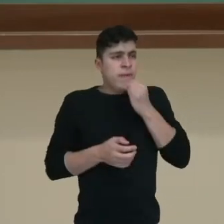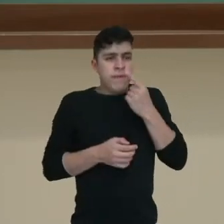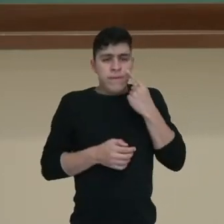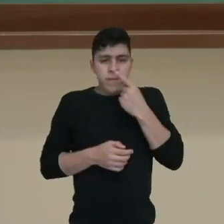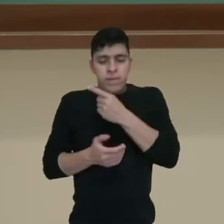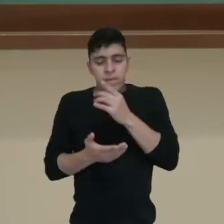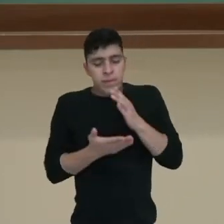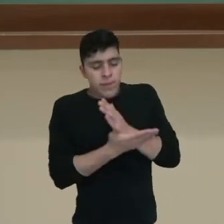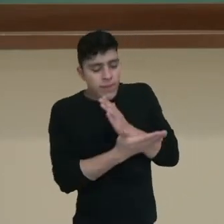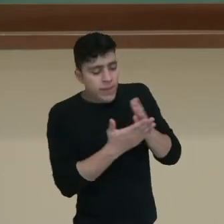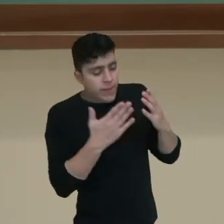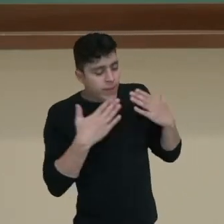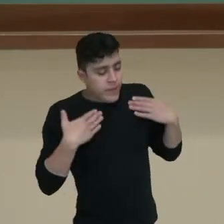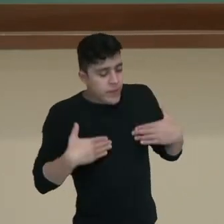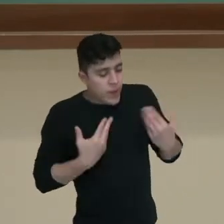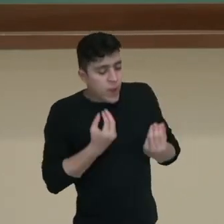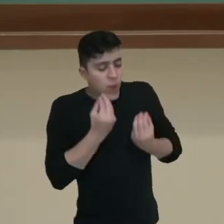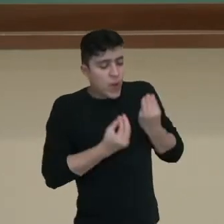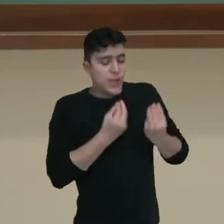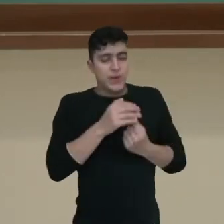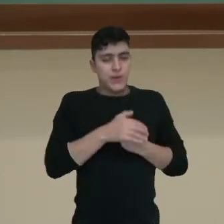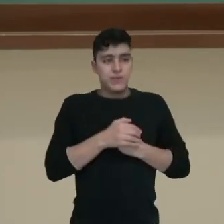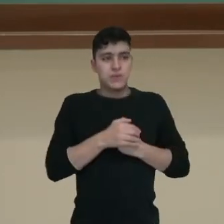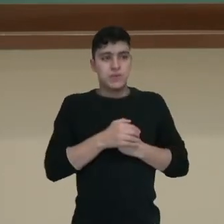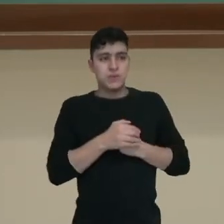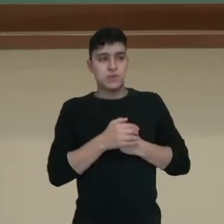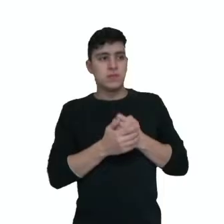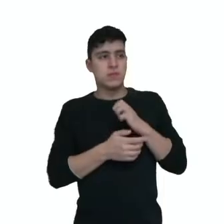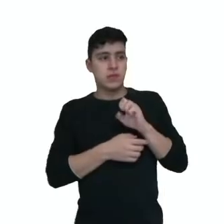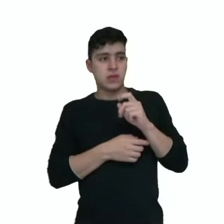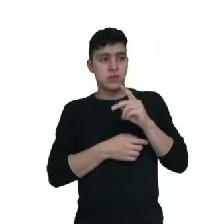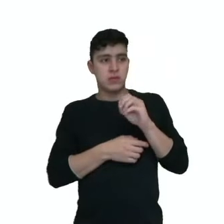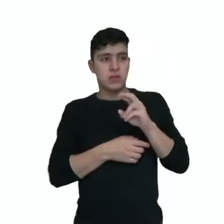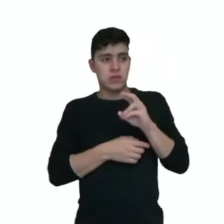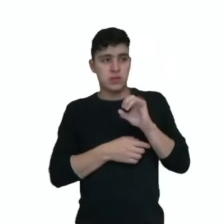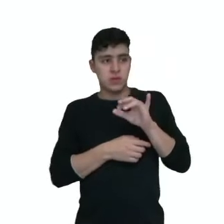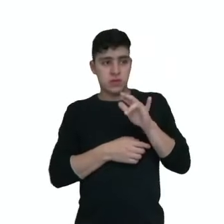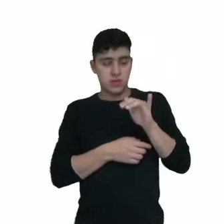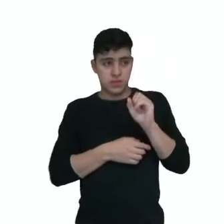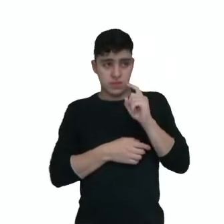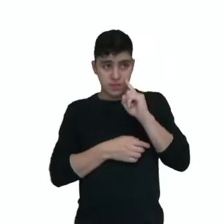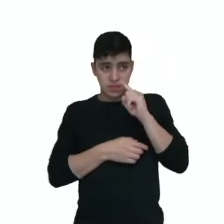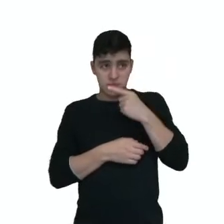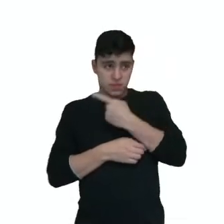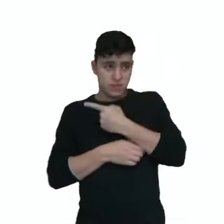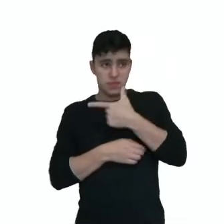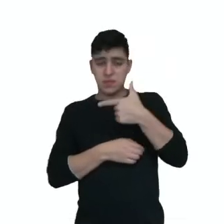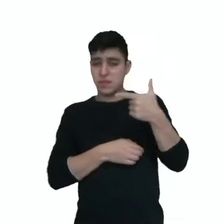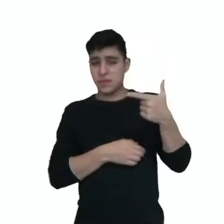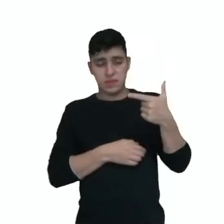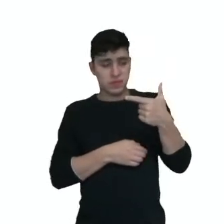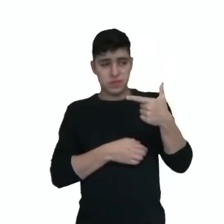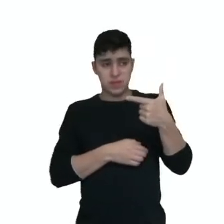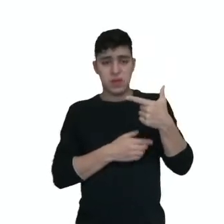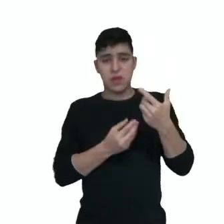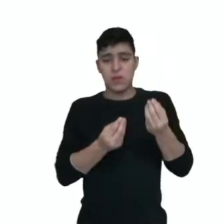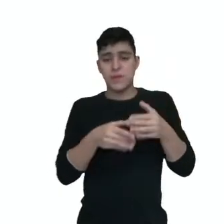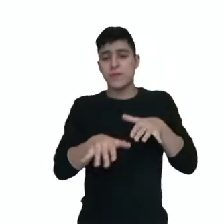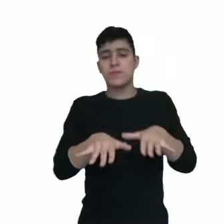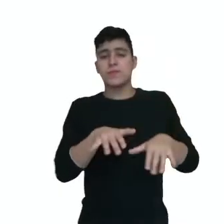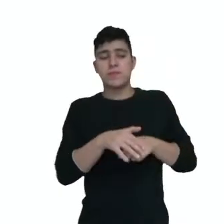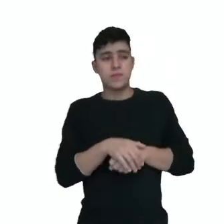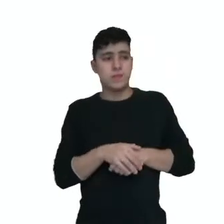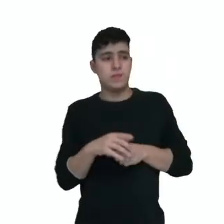classificados de acordo com o seu corpo, né? Então os esporozoários, aqui a gente tem um exemplo Plasmodium, que não tem estruturas de locomoção, né?